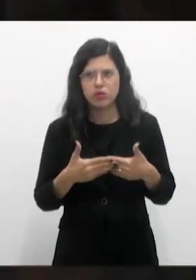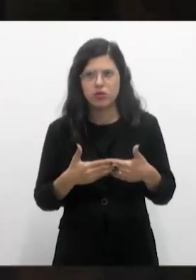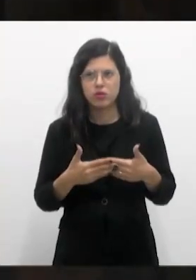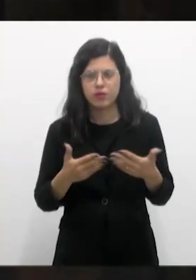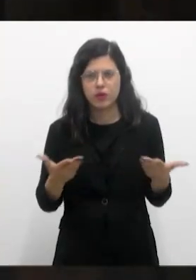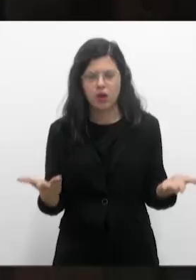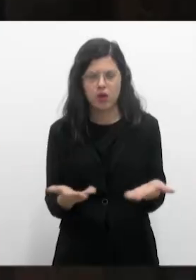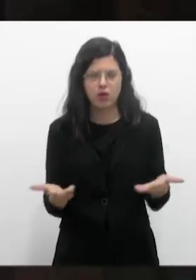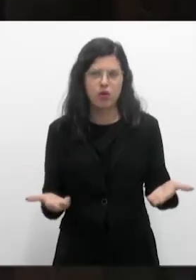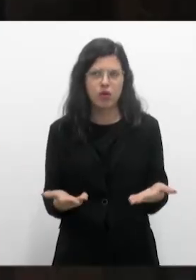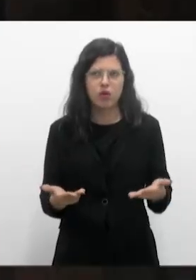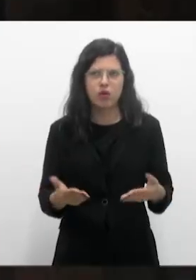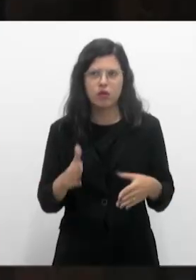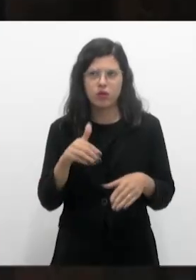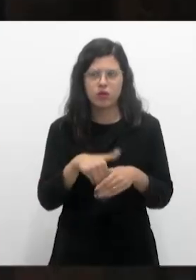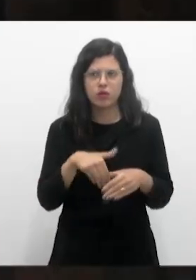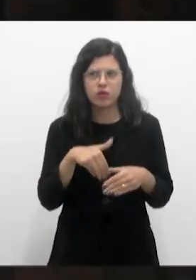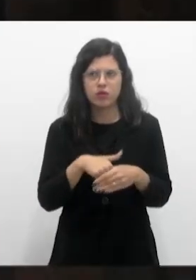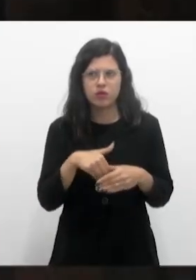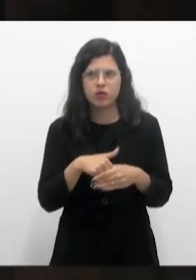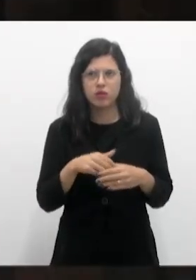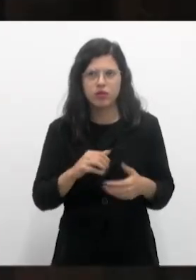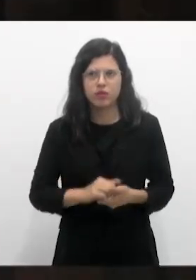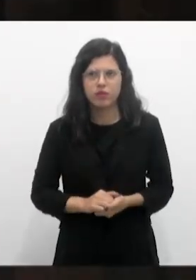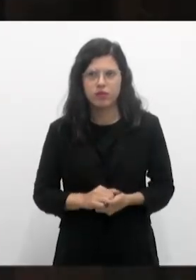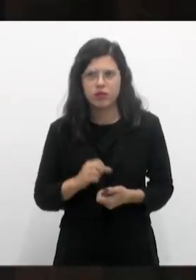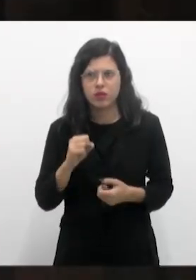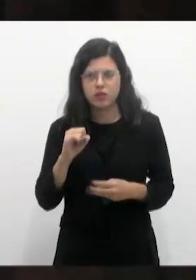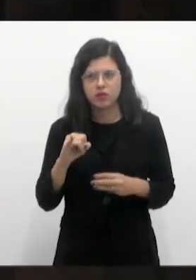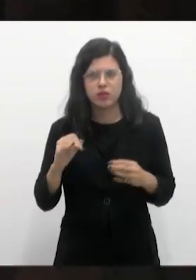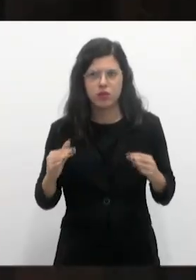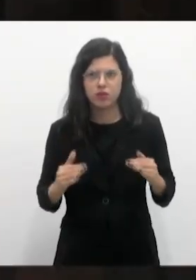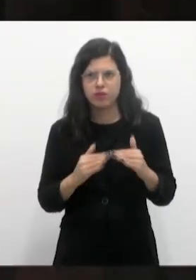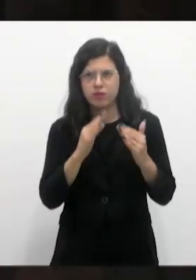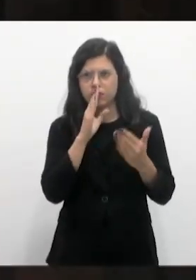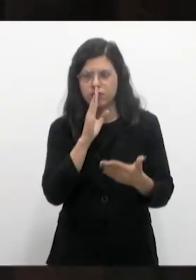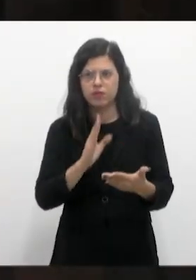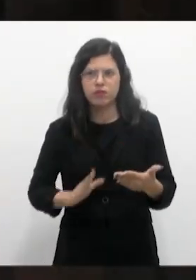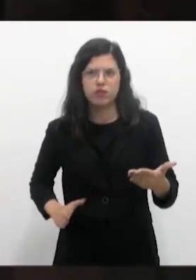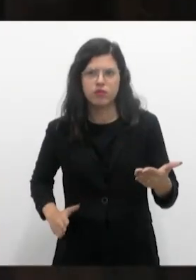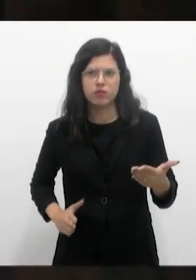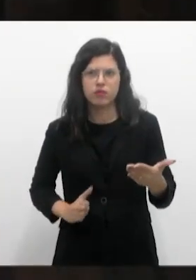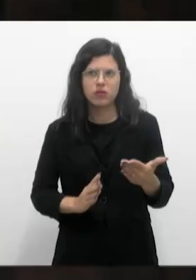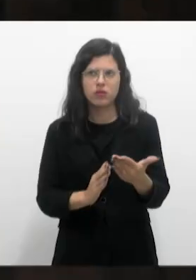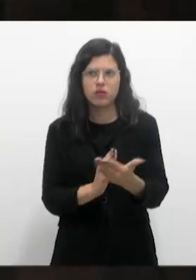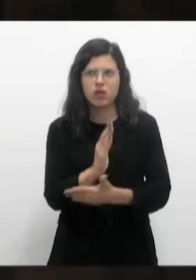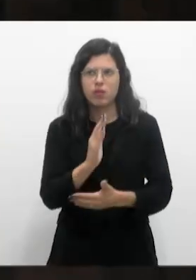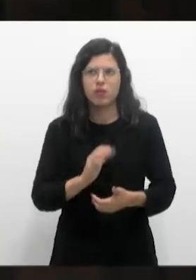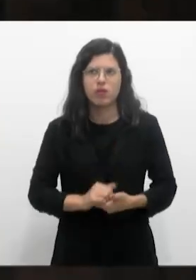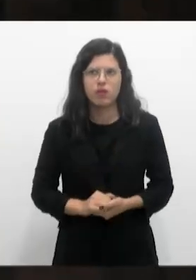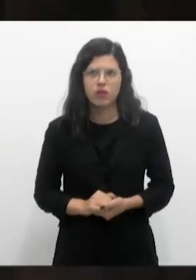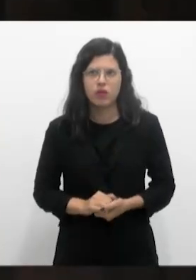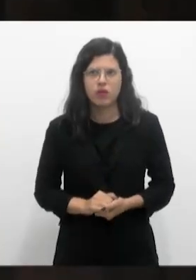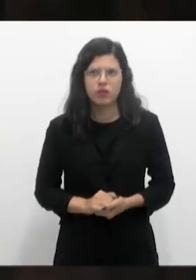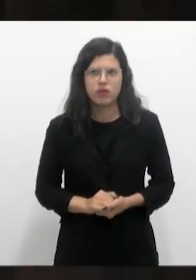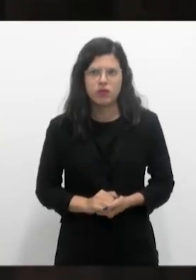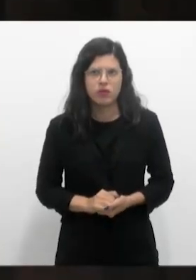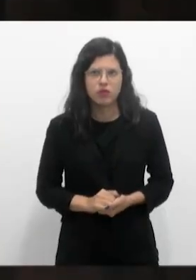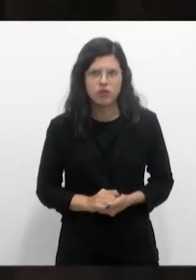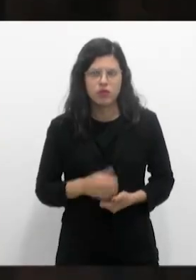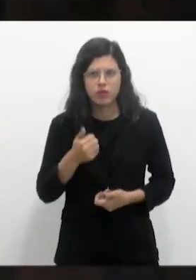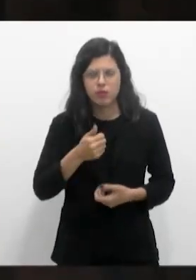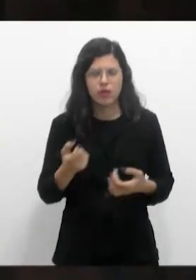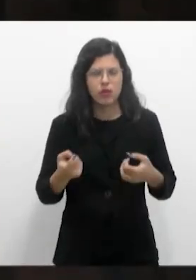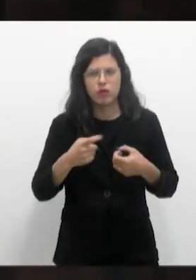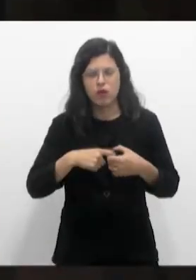discutir, encerrada a discussão. Em votação. Os senhores que aprovam permaneçam como estão. Aprovado em